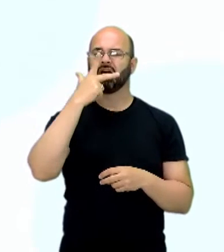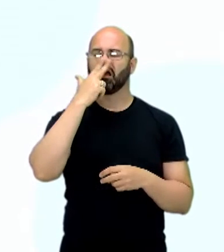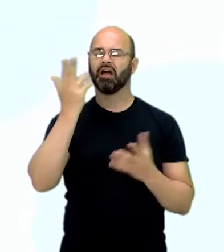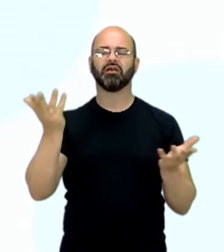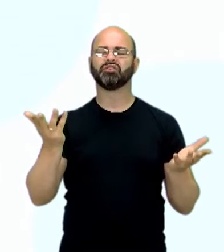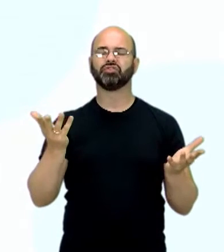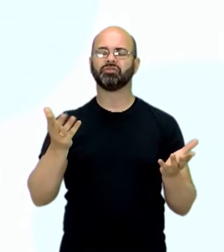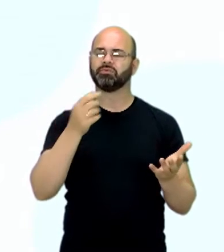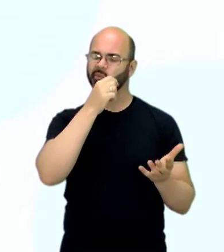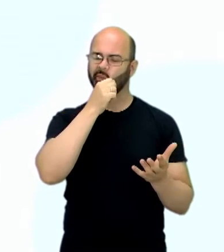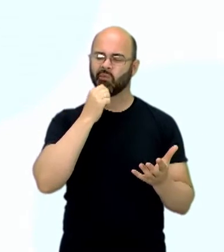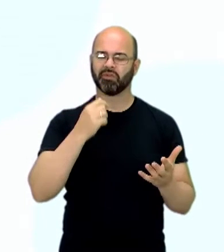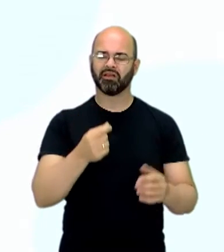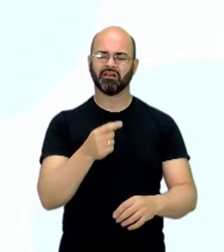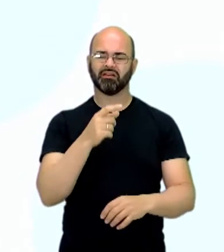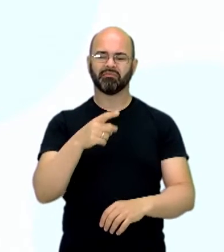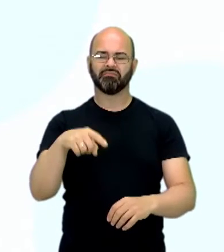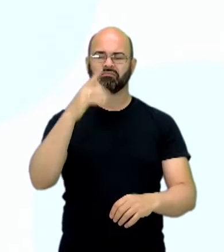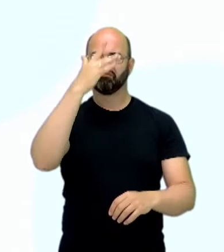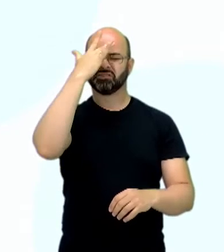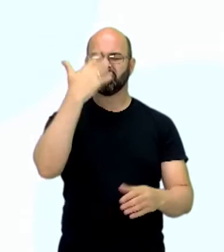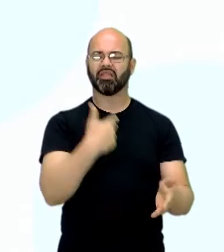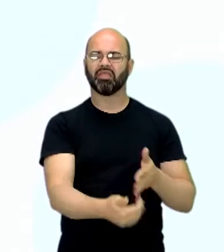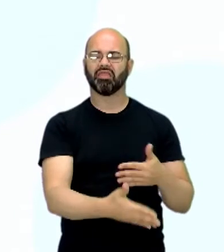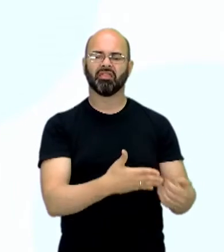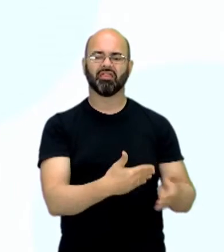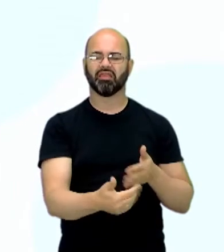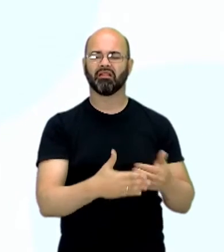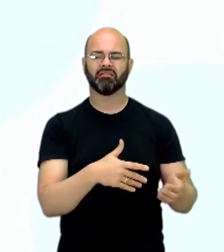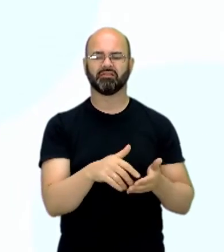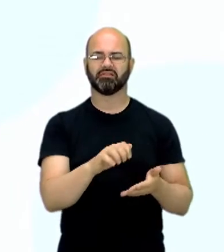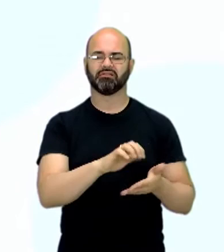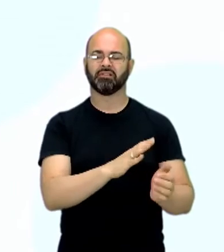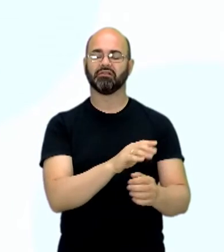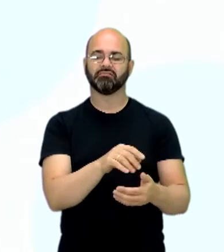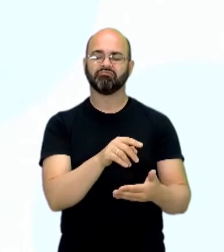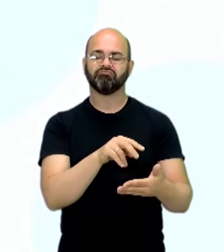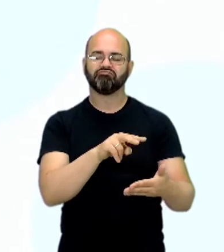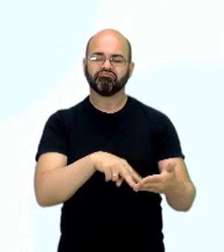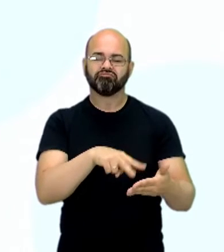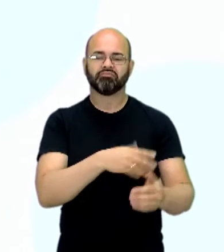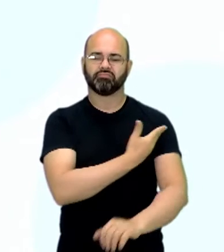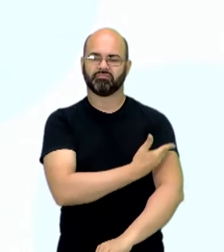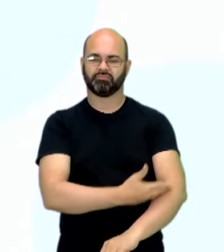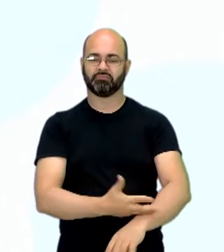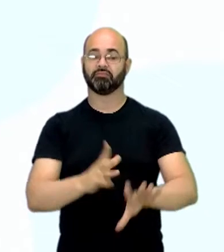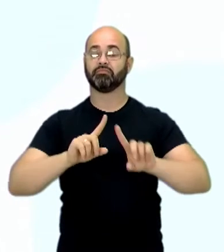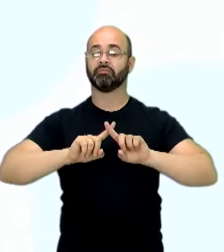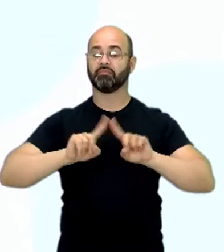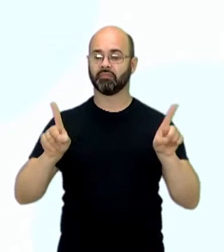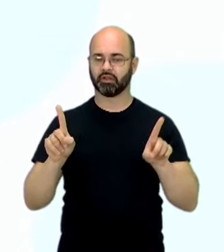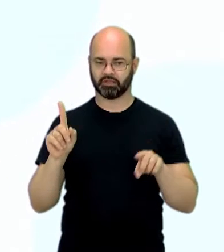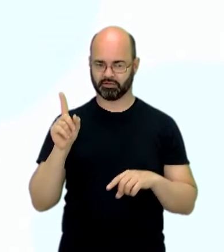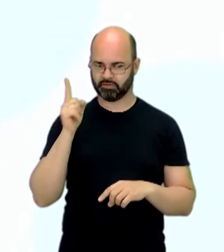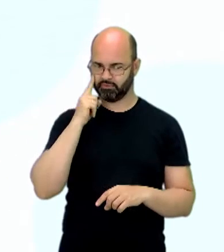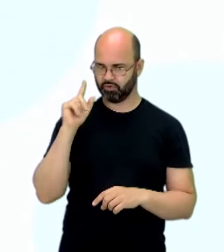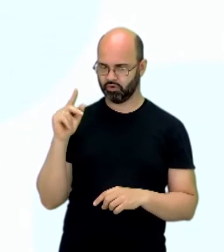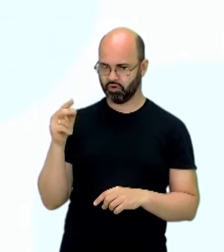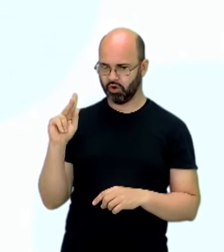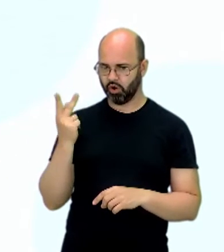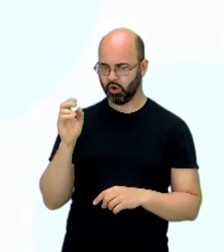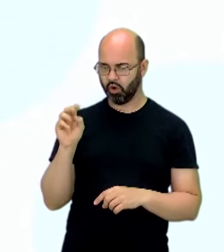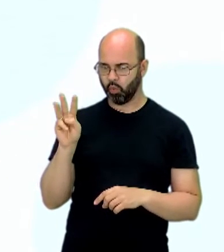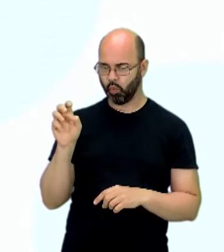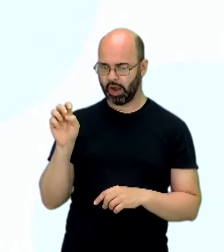activity, como uma atividade banal. However, olha o connector aqui pra gente, né? Tem